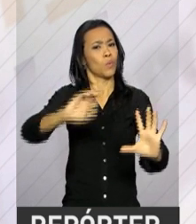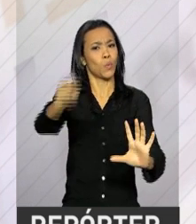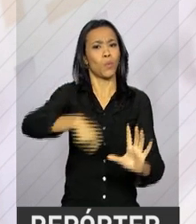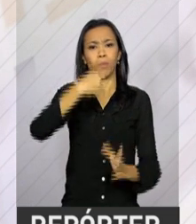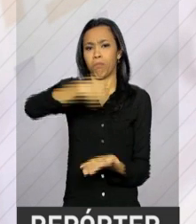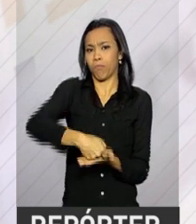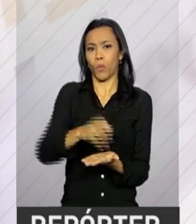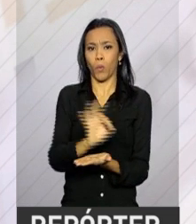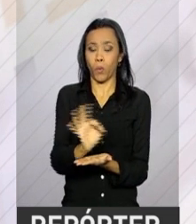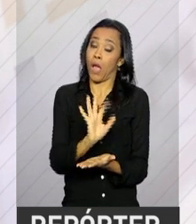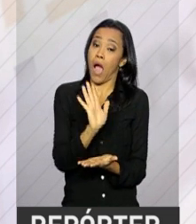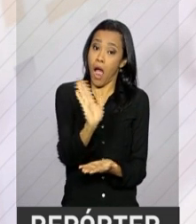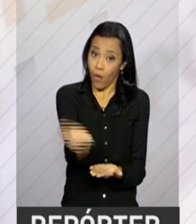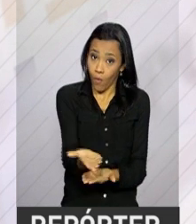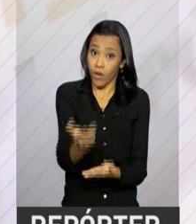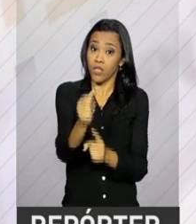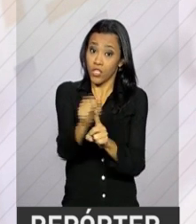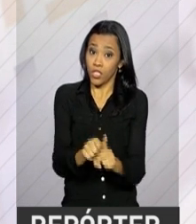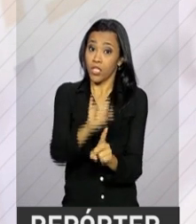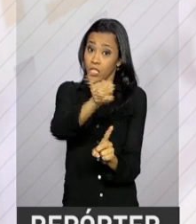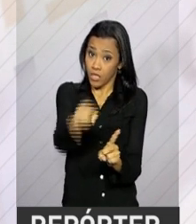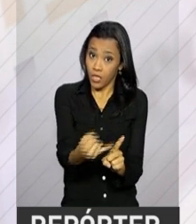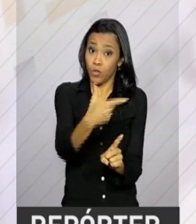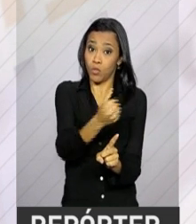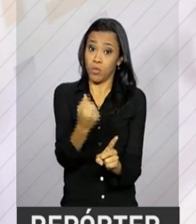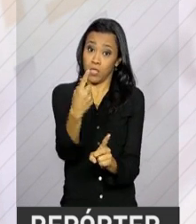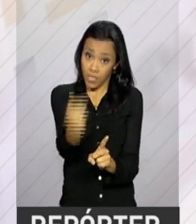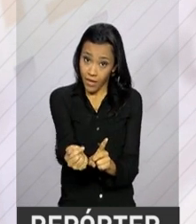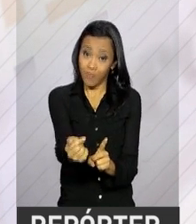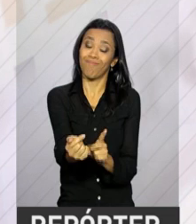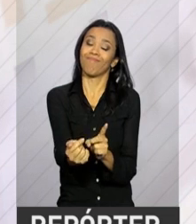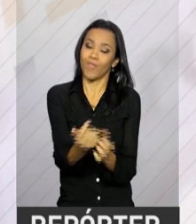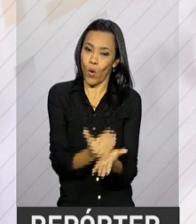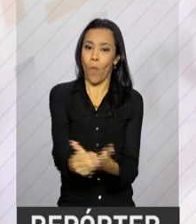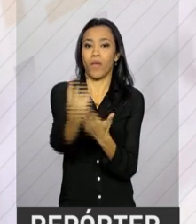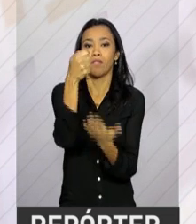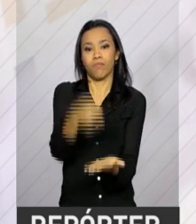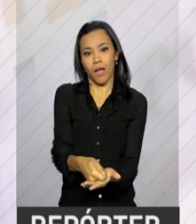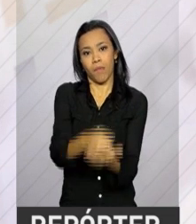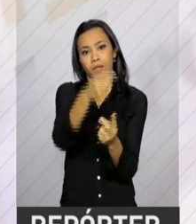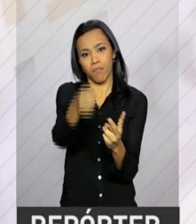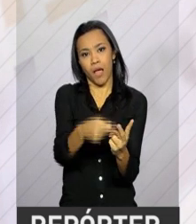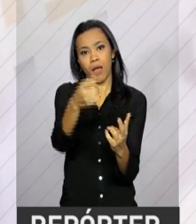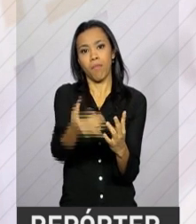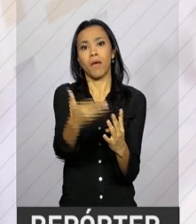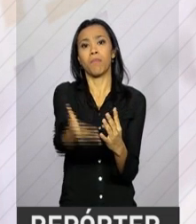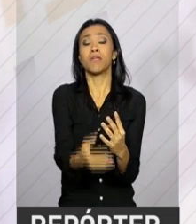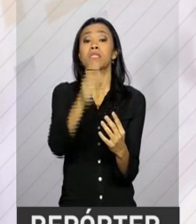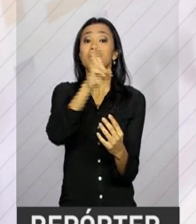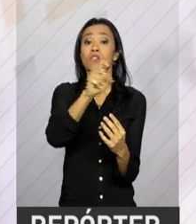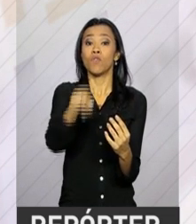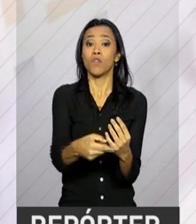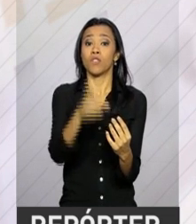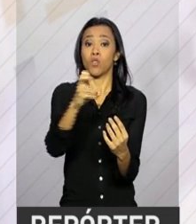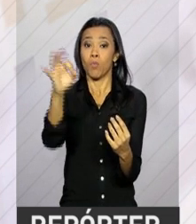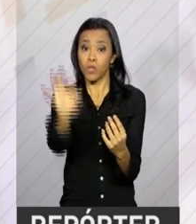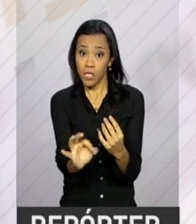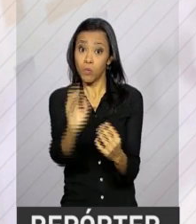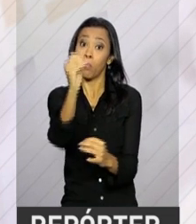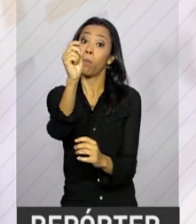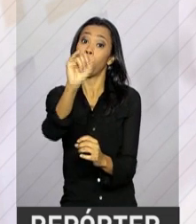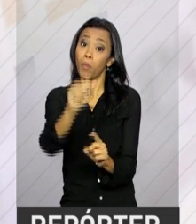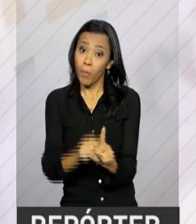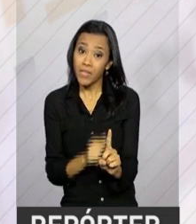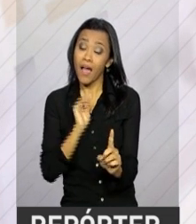a partir de janeiro do ano que vem, acontece um aumento gradativo da alíquota de 5,5% por mês, até chegar